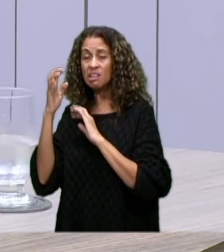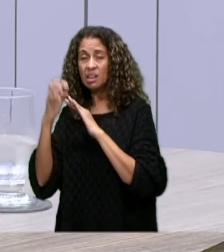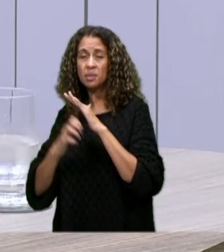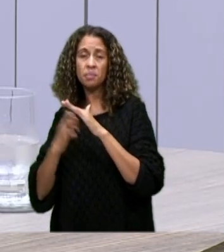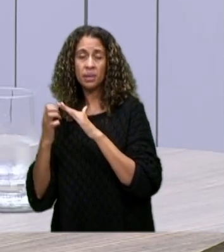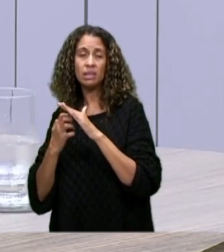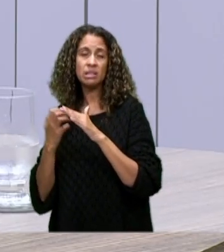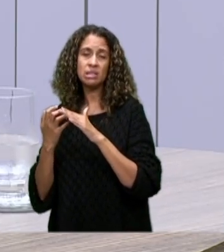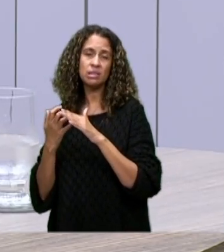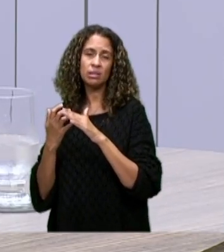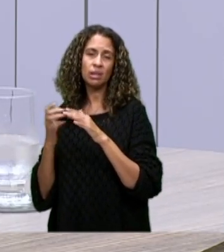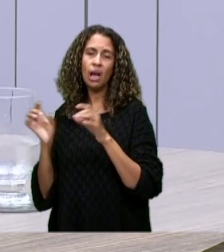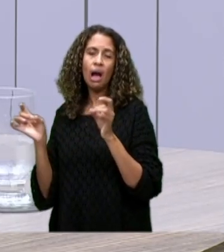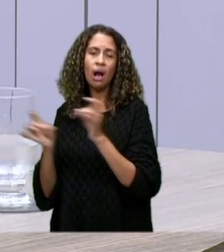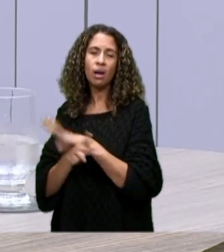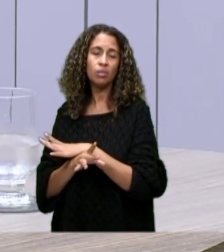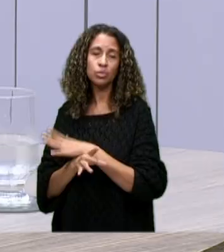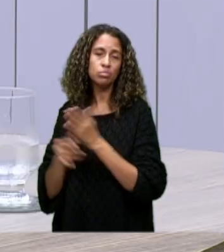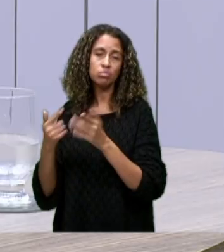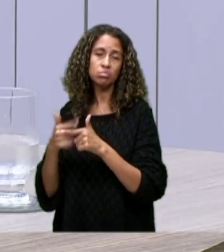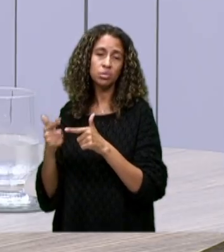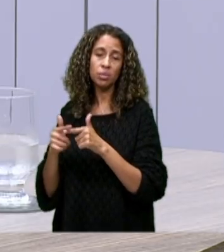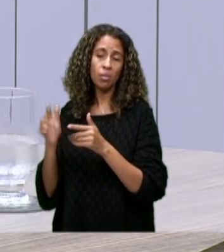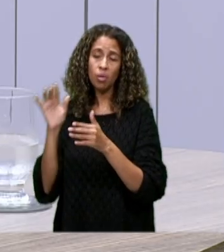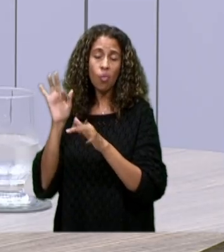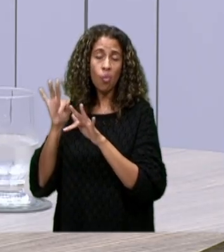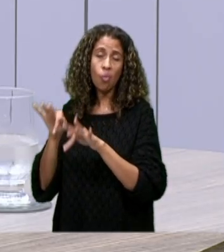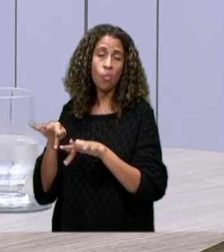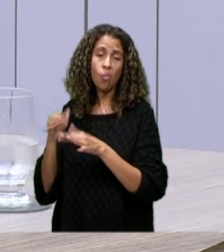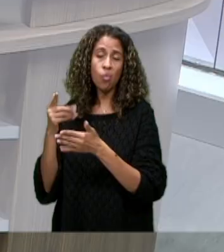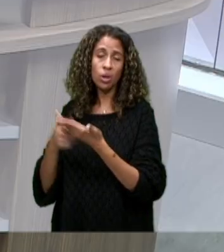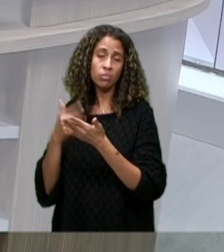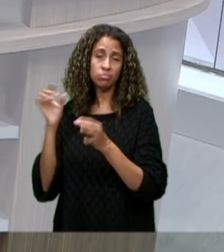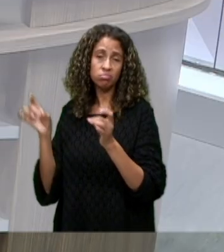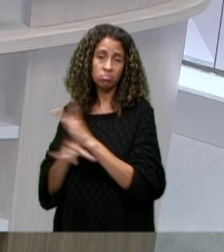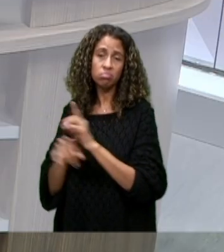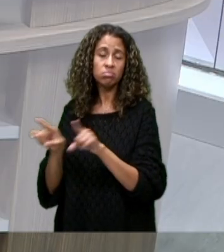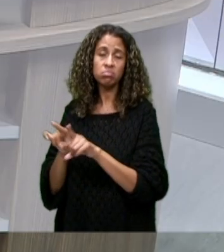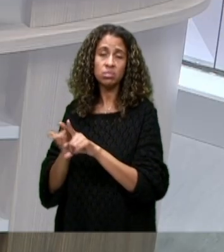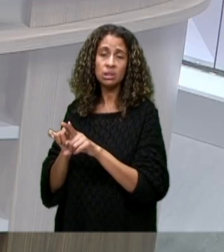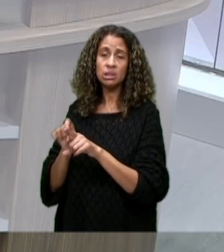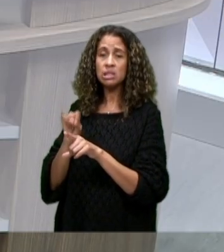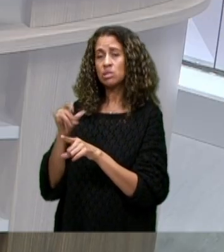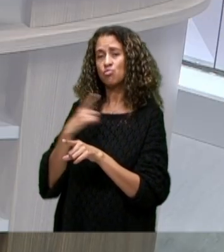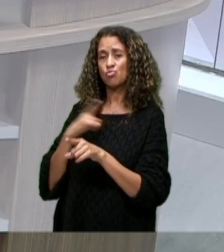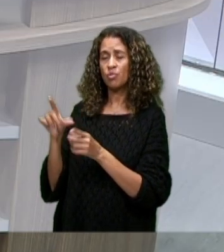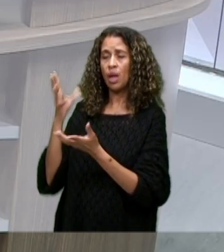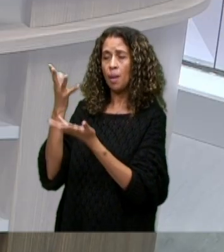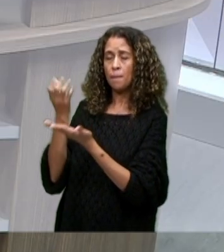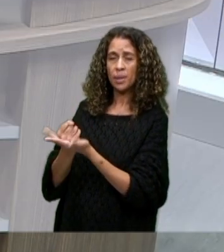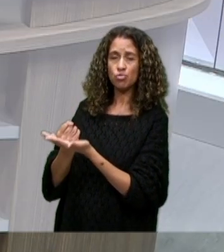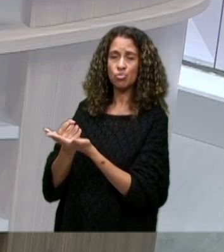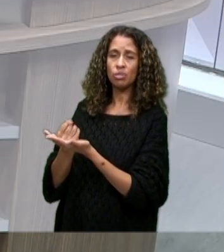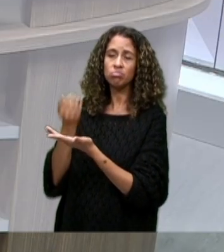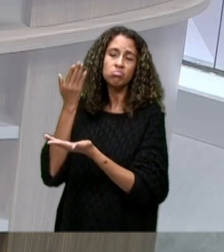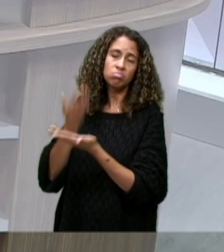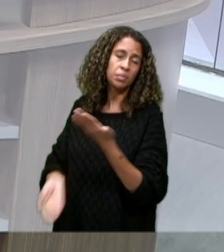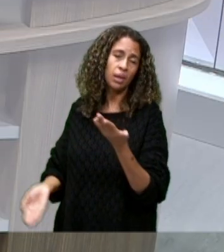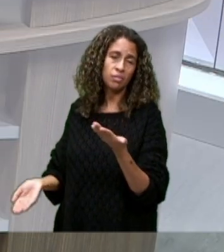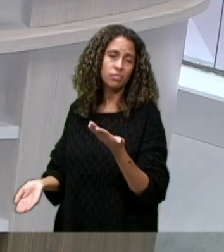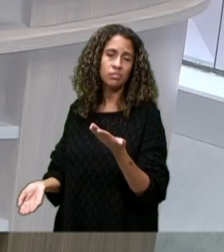acabou a Amazon, dá um problema lá, acabou o livro também. Acabou o livro. Quem não tiver ele no Kindle ou baixado no celular, não vai ter